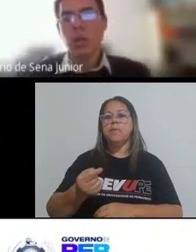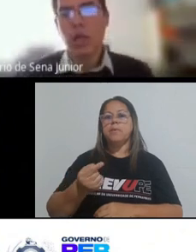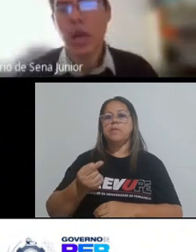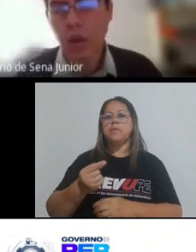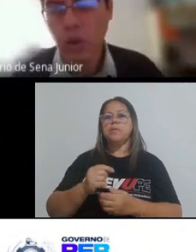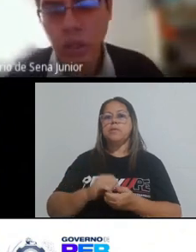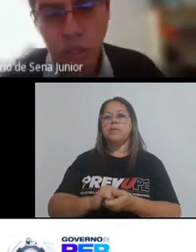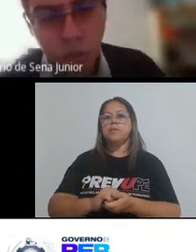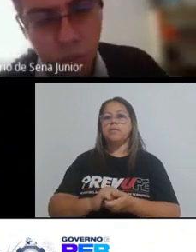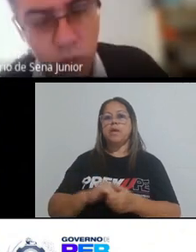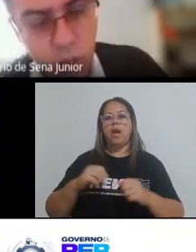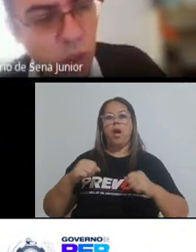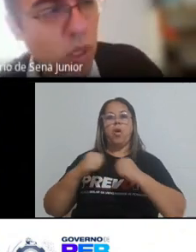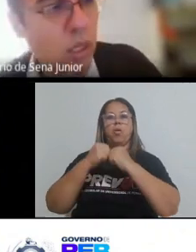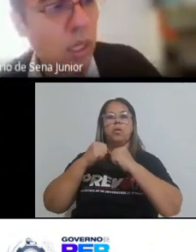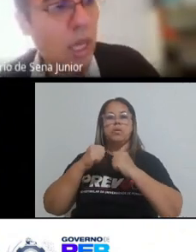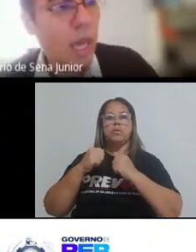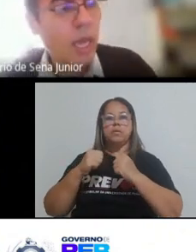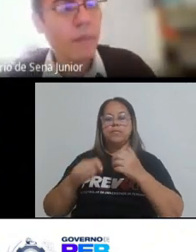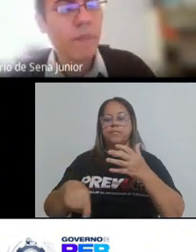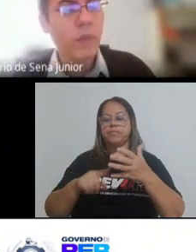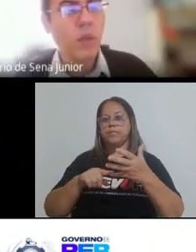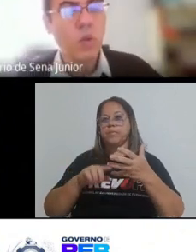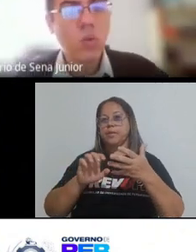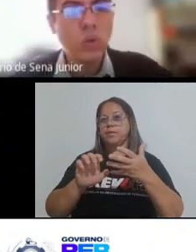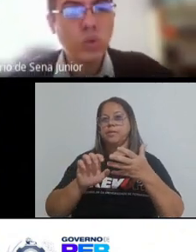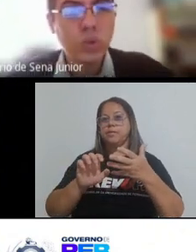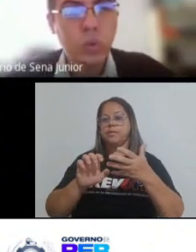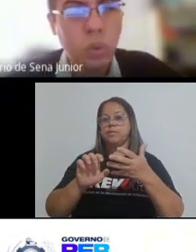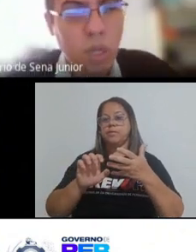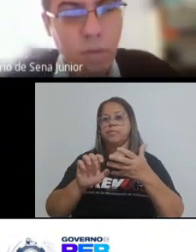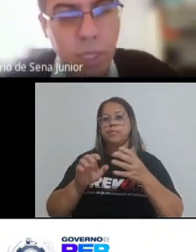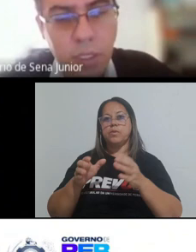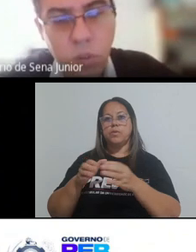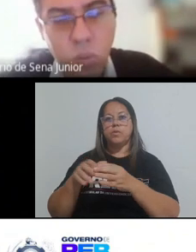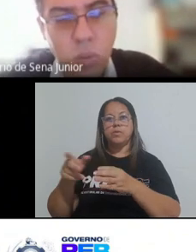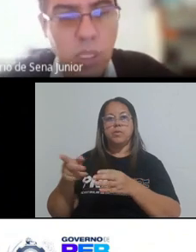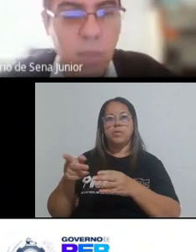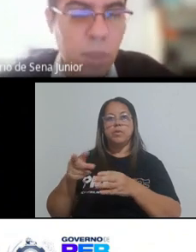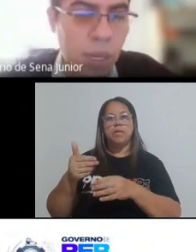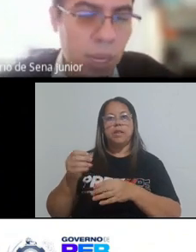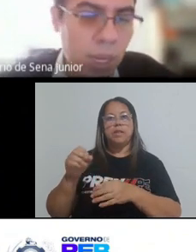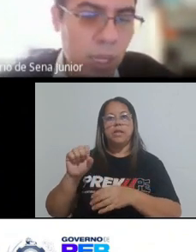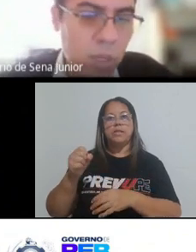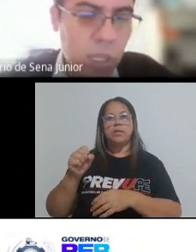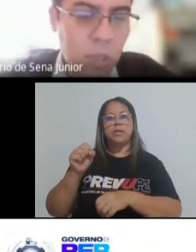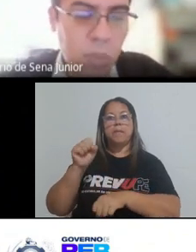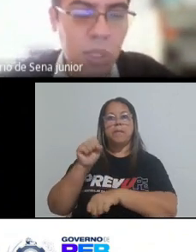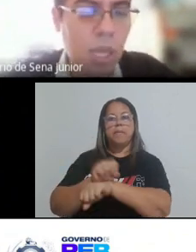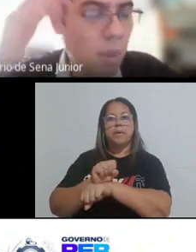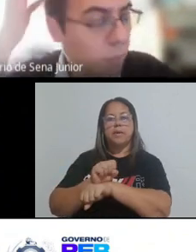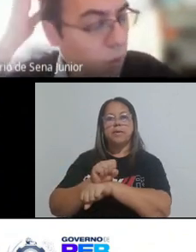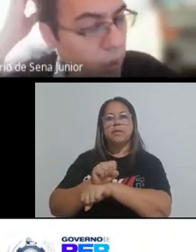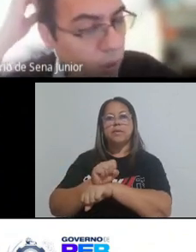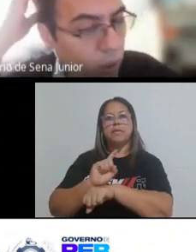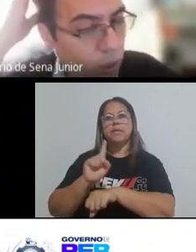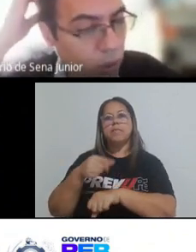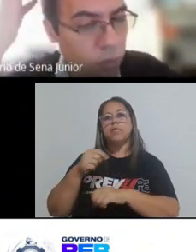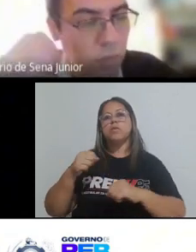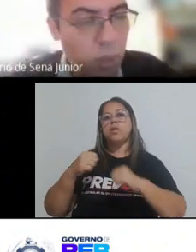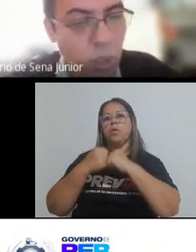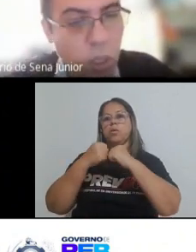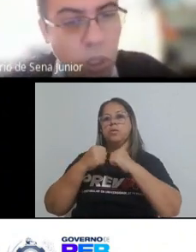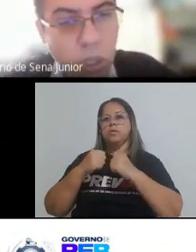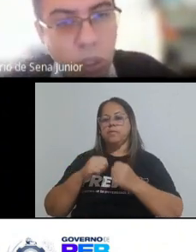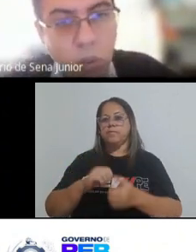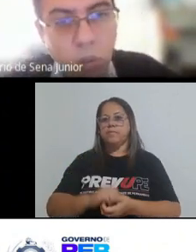a colisão. E item E o conjunto leva 10 segundos até parar imediatamente após a colisão.